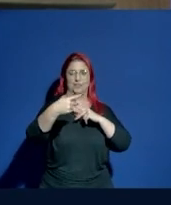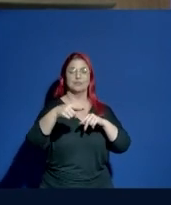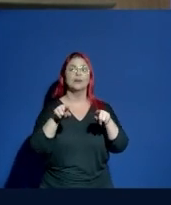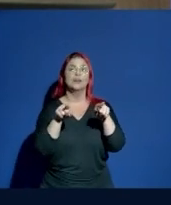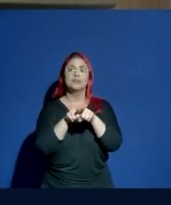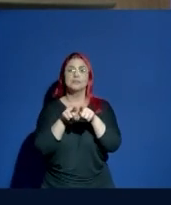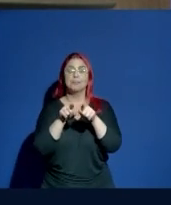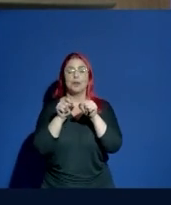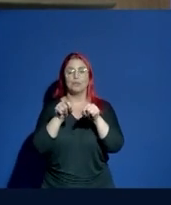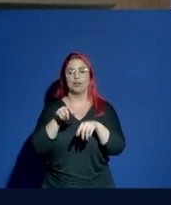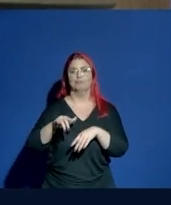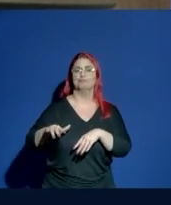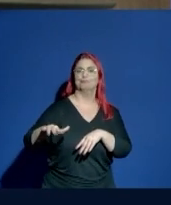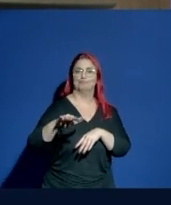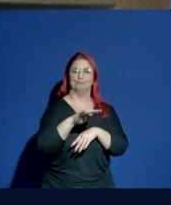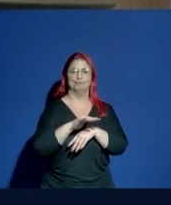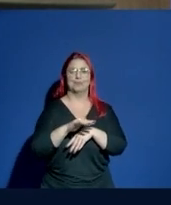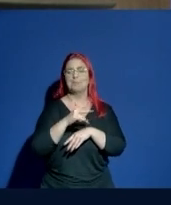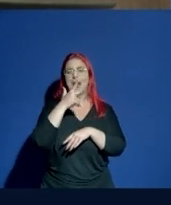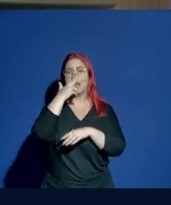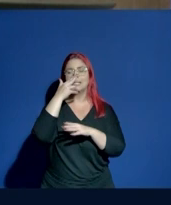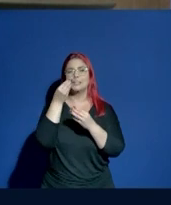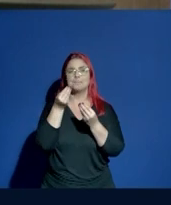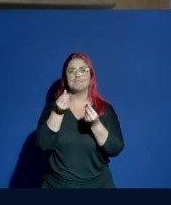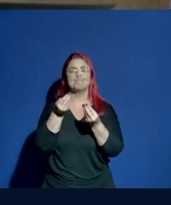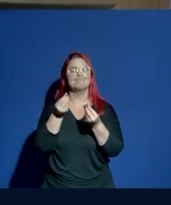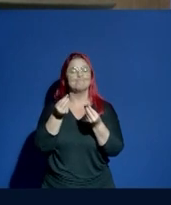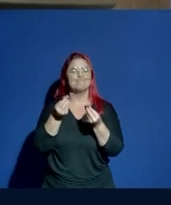decola. Então, esse ambiente,